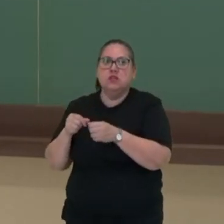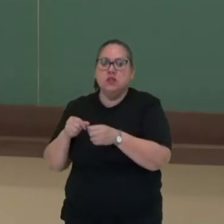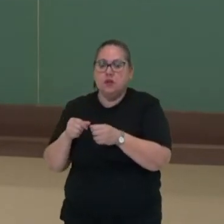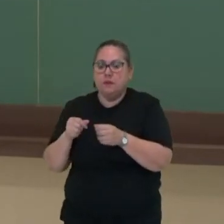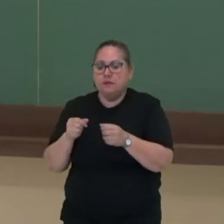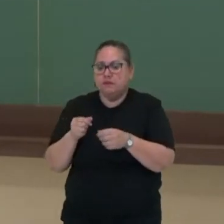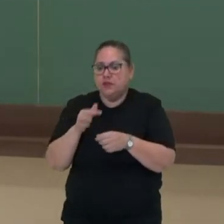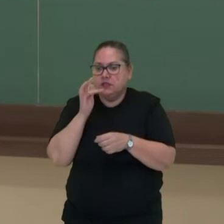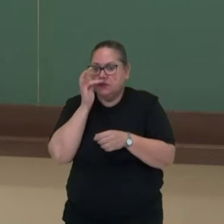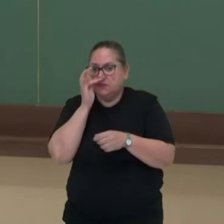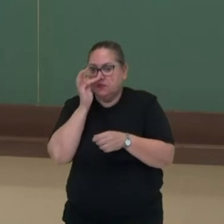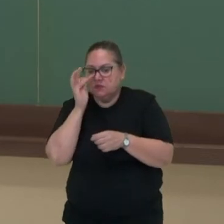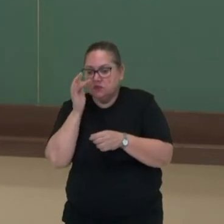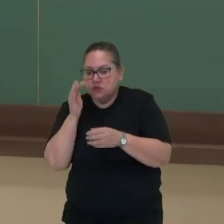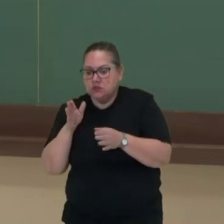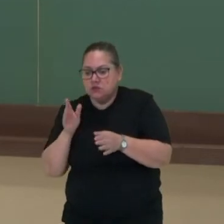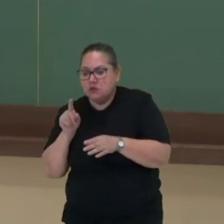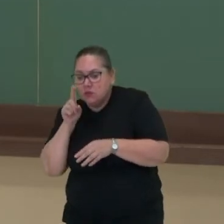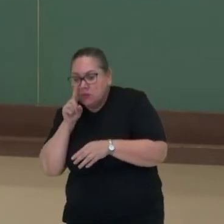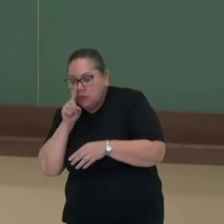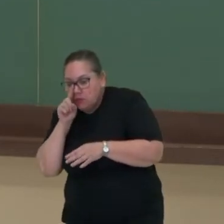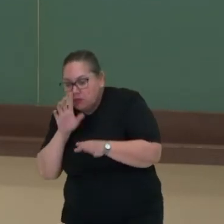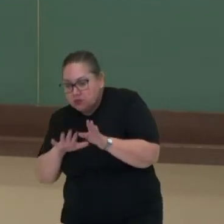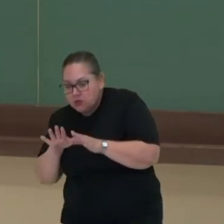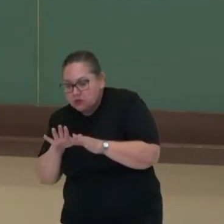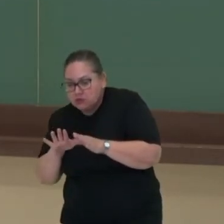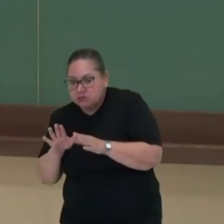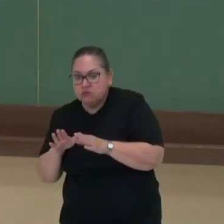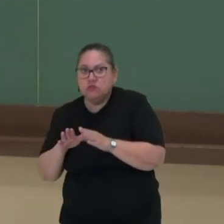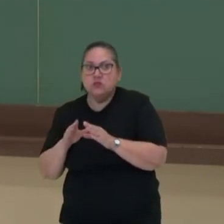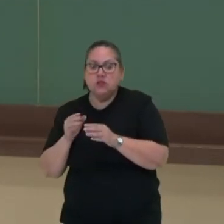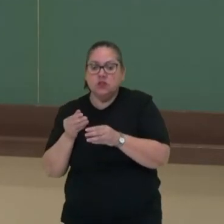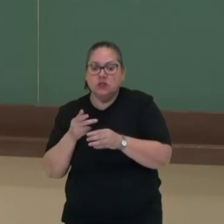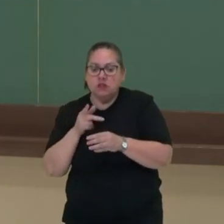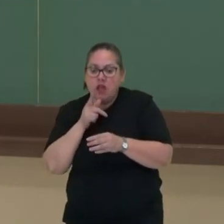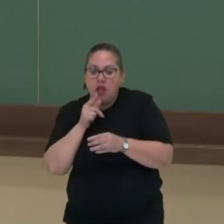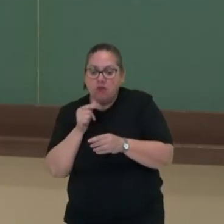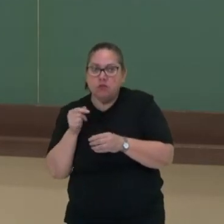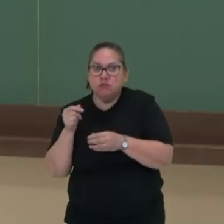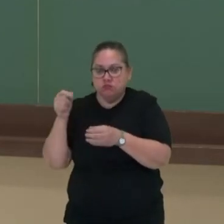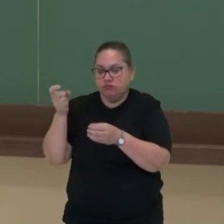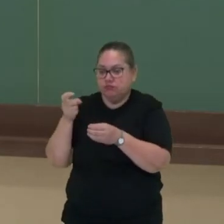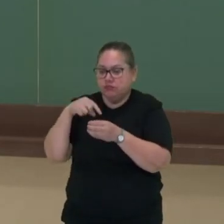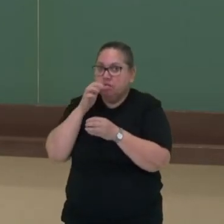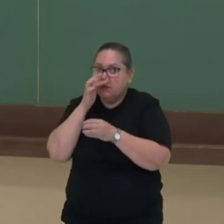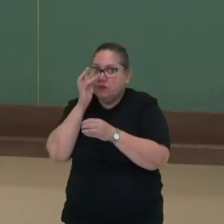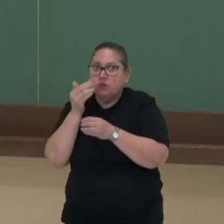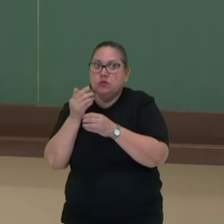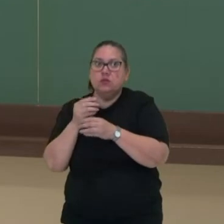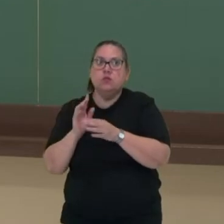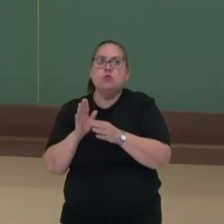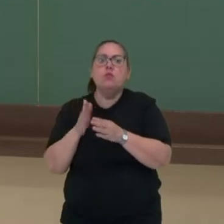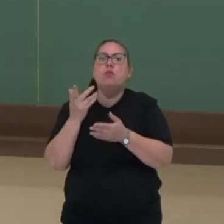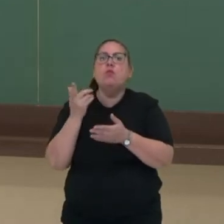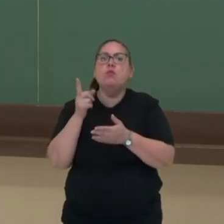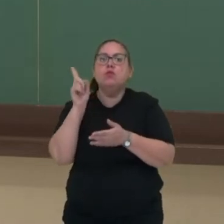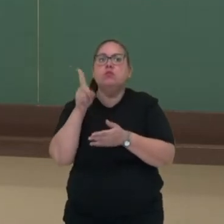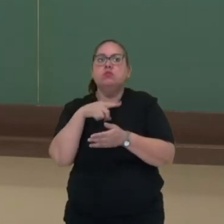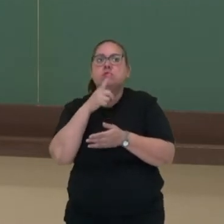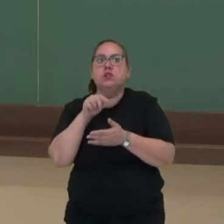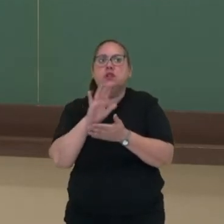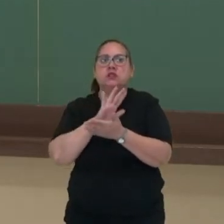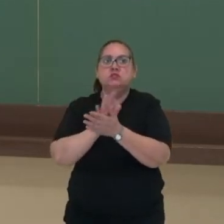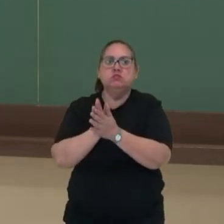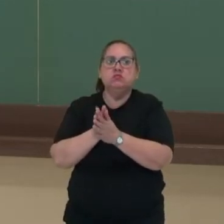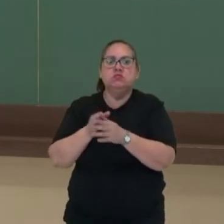das plantas tem que tomar cuidado diário, porque você precisa estar sempre dando aguinha para a planta. Então, como eliminar as larvas,